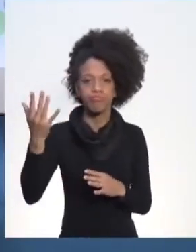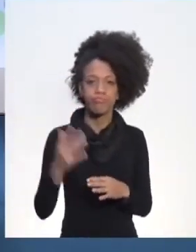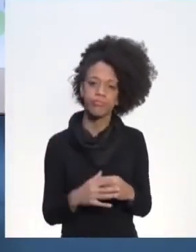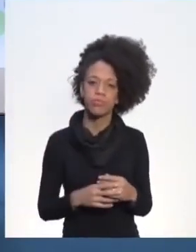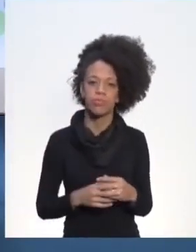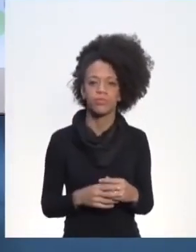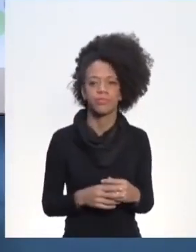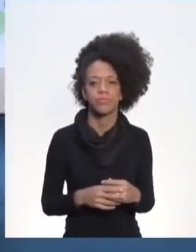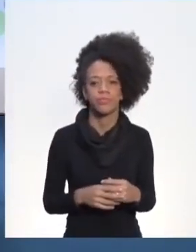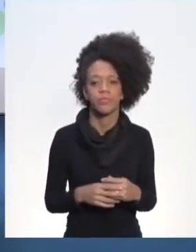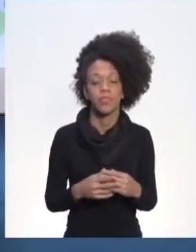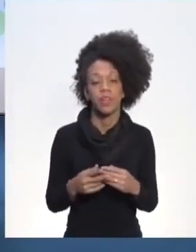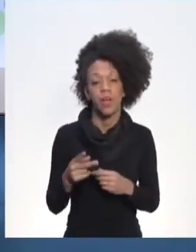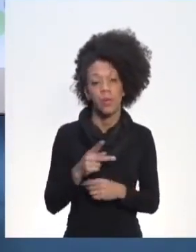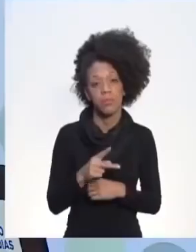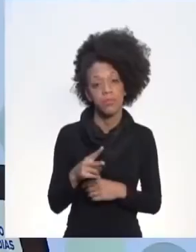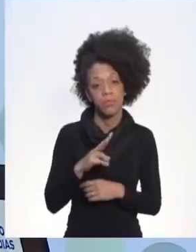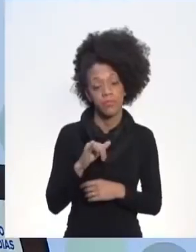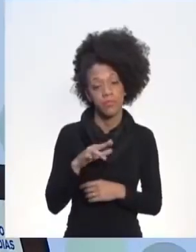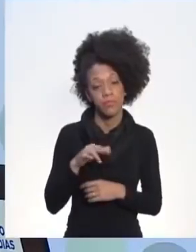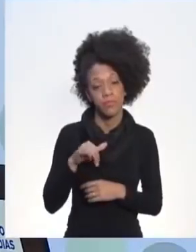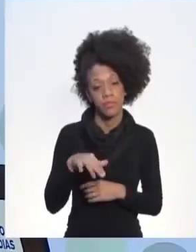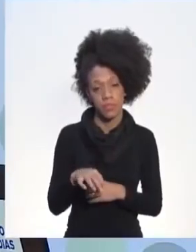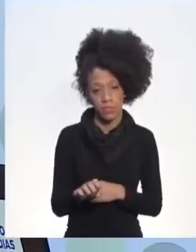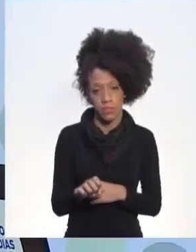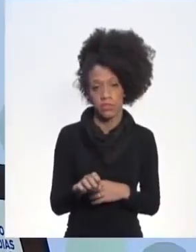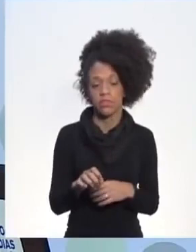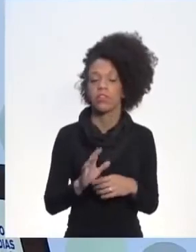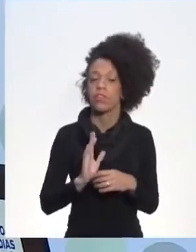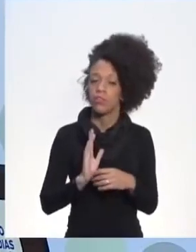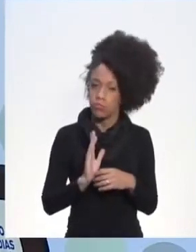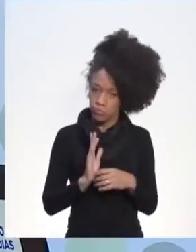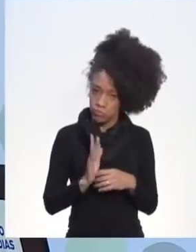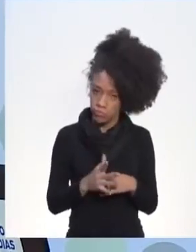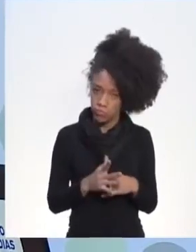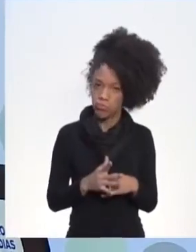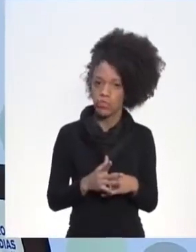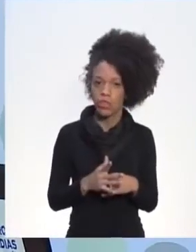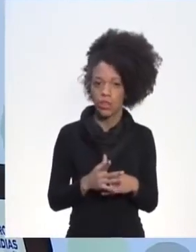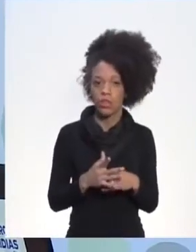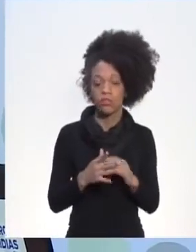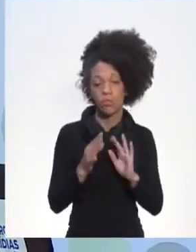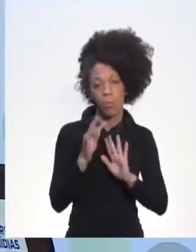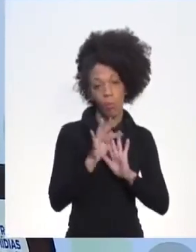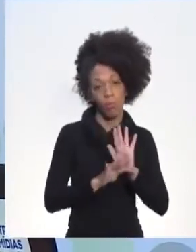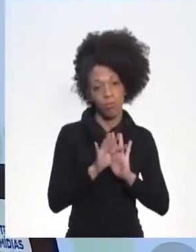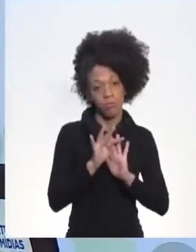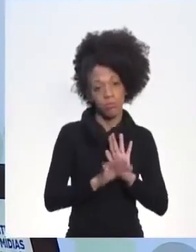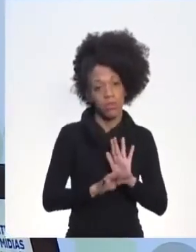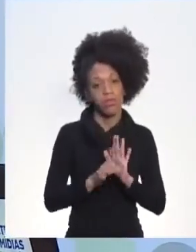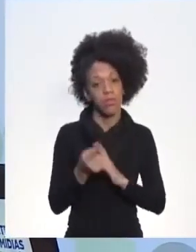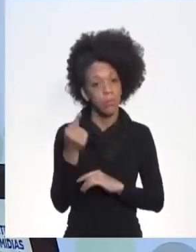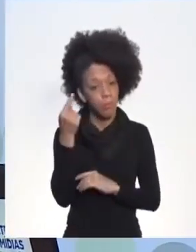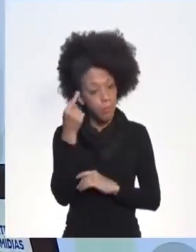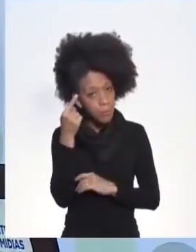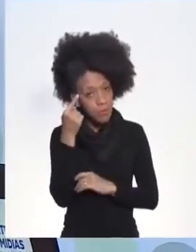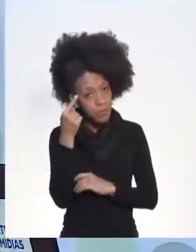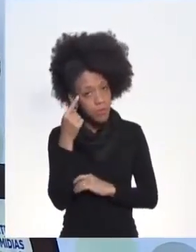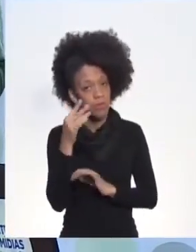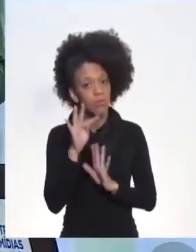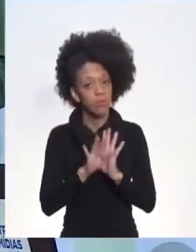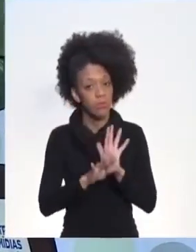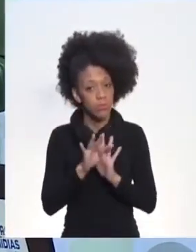tá, a professora Viviane já foi lá para o corpo da notícia. A gente vai pensar no corpo da